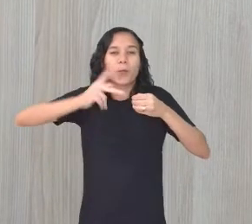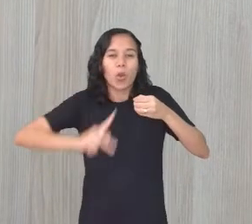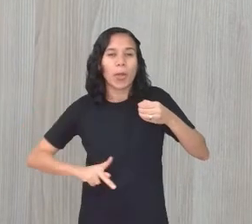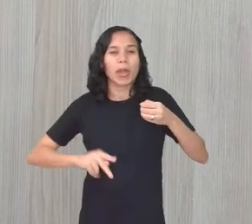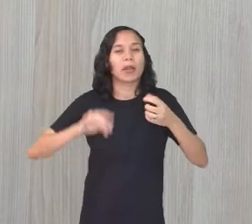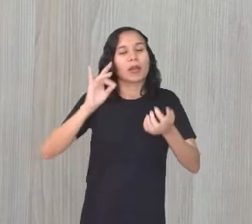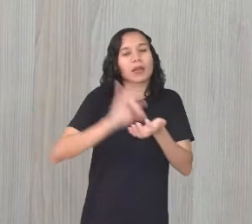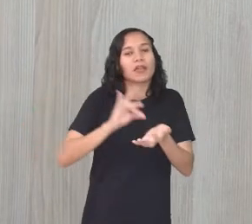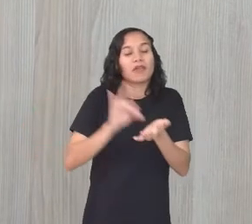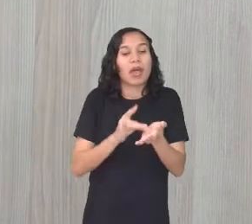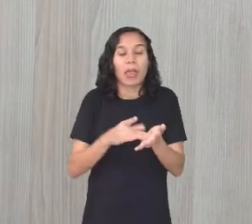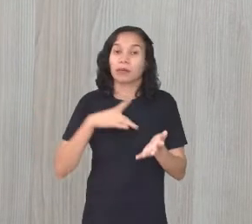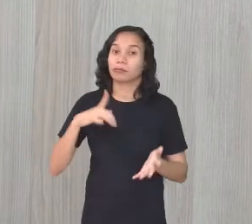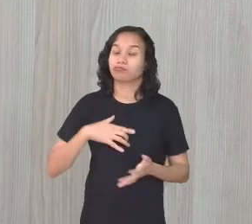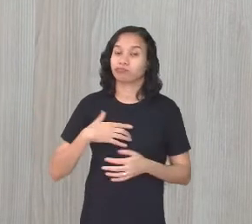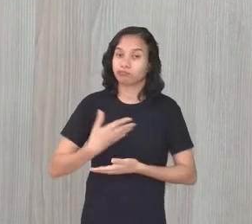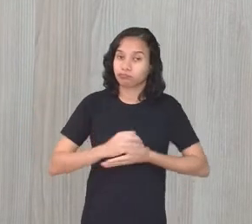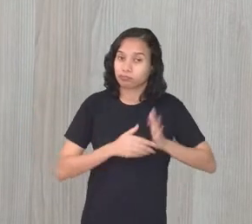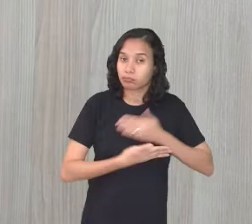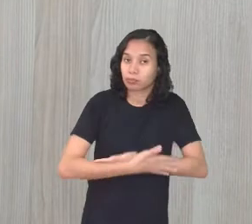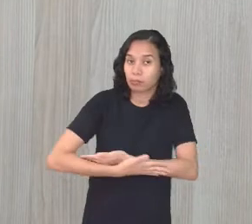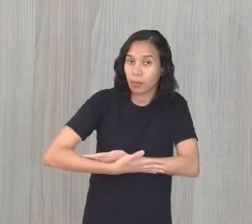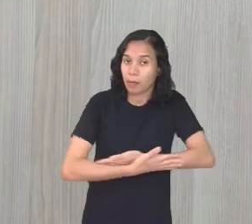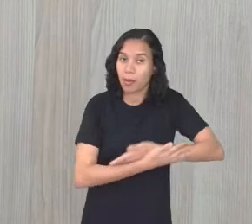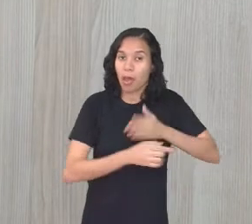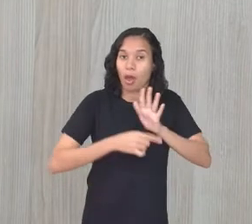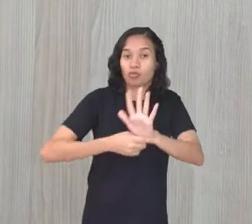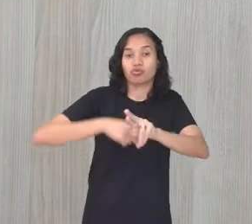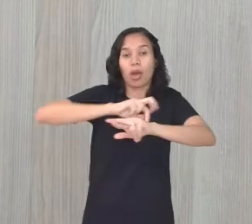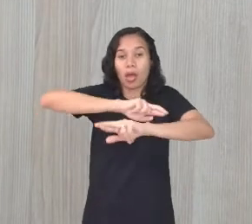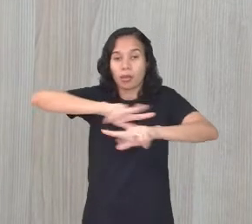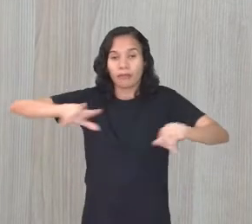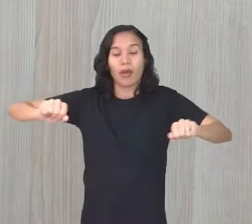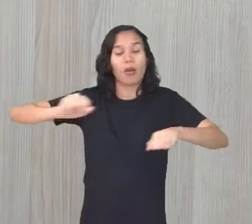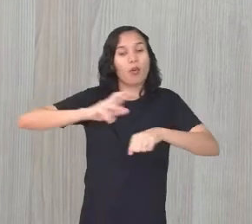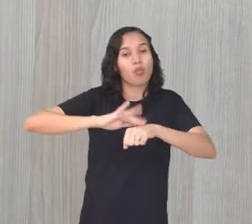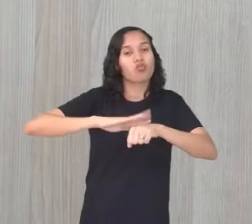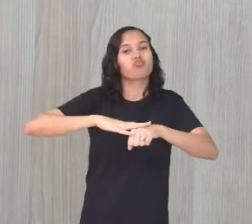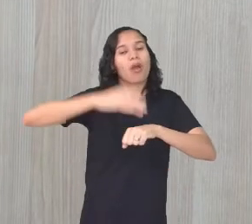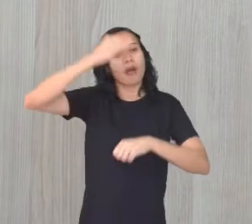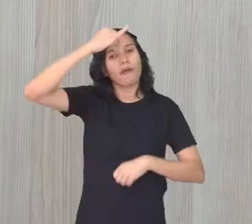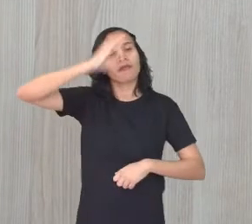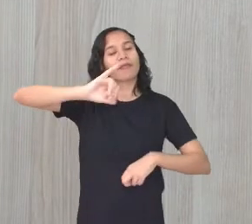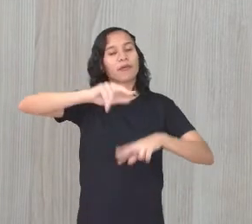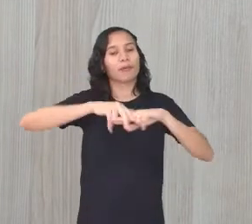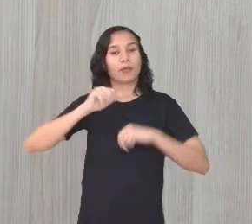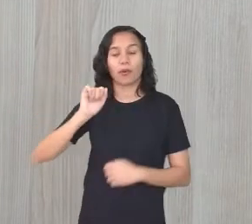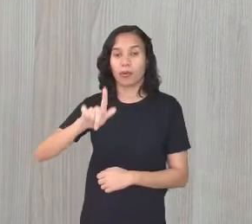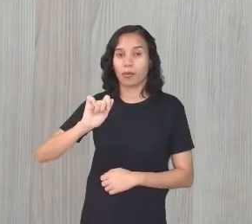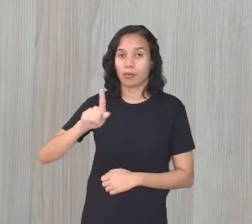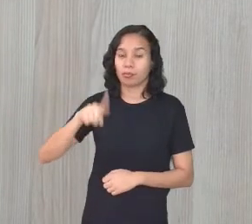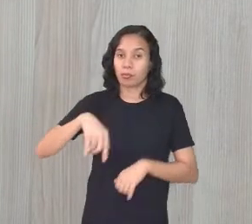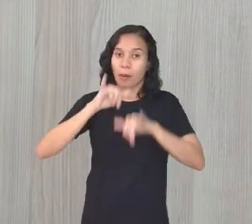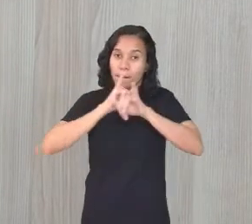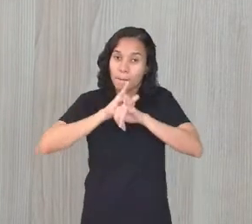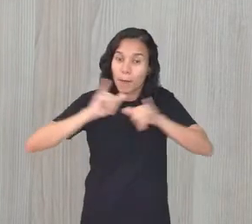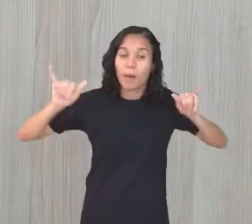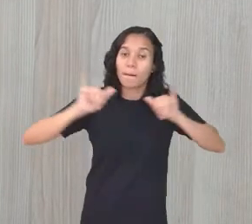vão livrar o bebê de inúmeras doenças, dar mais resistência ao bebê. Então, agosto ele já vem com essa campanha